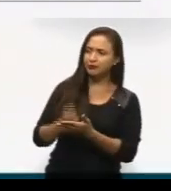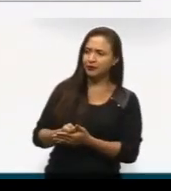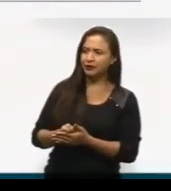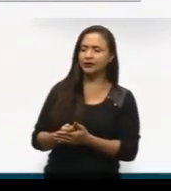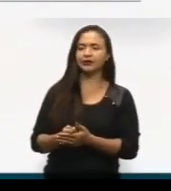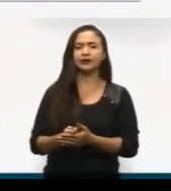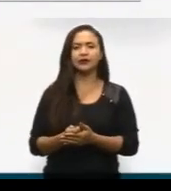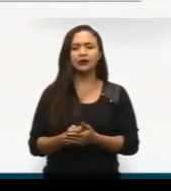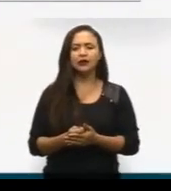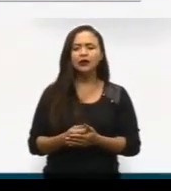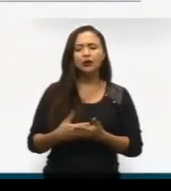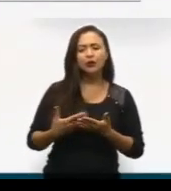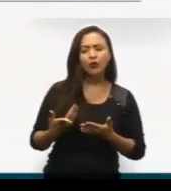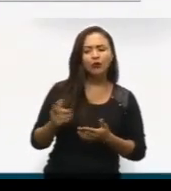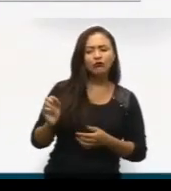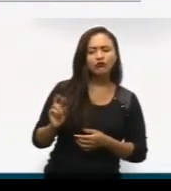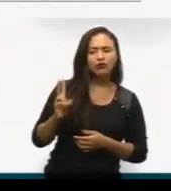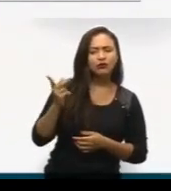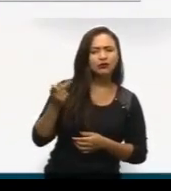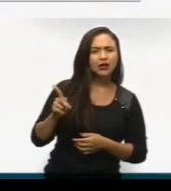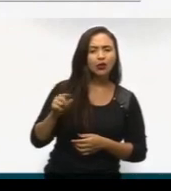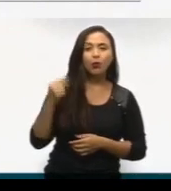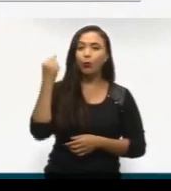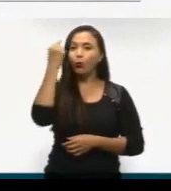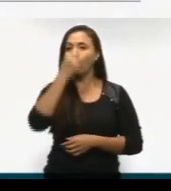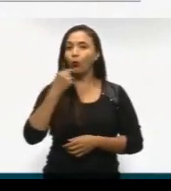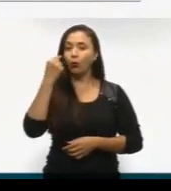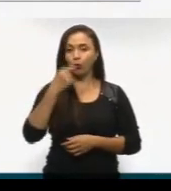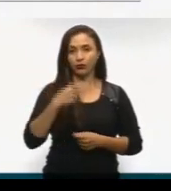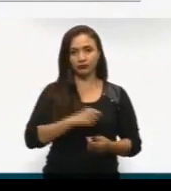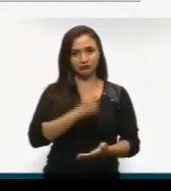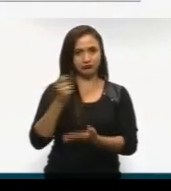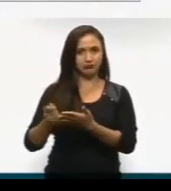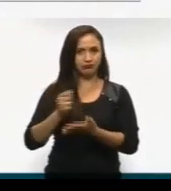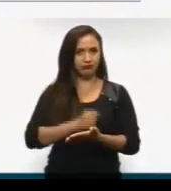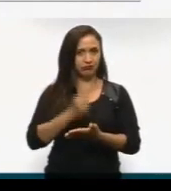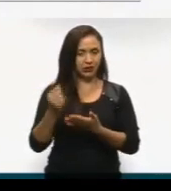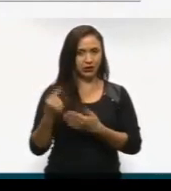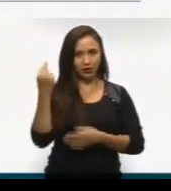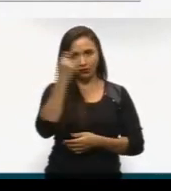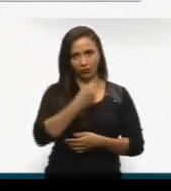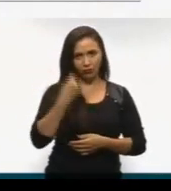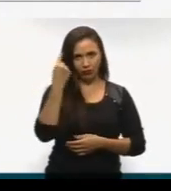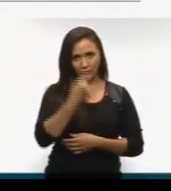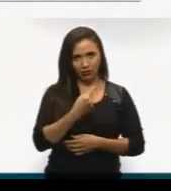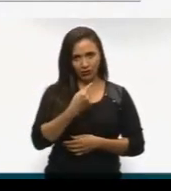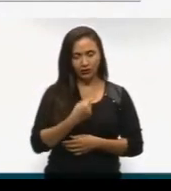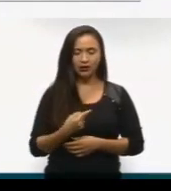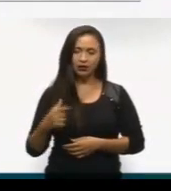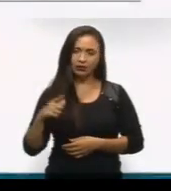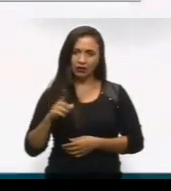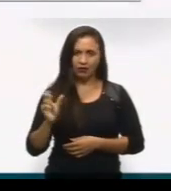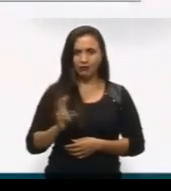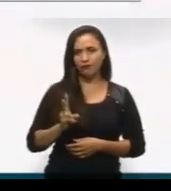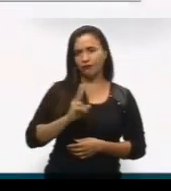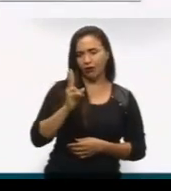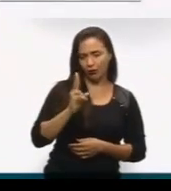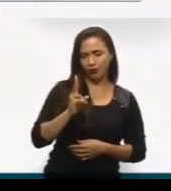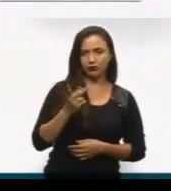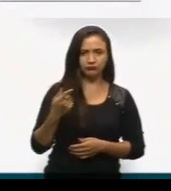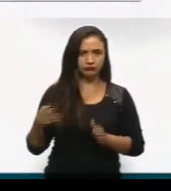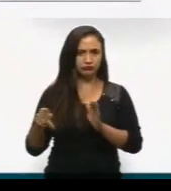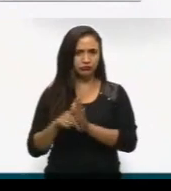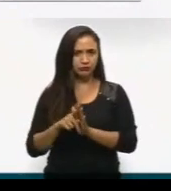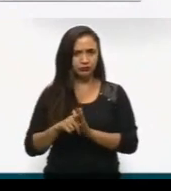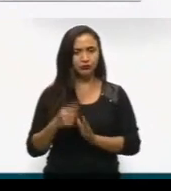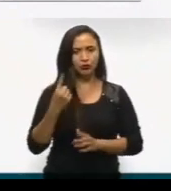Então, qual que é a unidade dele? Ele trabalha por hora. Então, ele vai receber... Ele tem um coeficiente, né, ou uma quantidade,